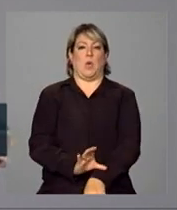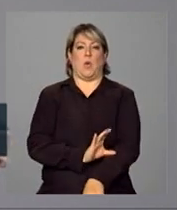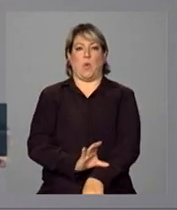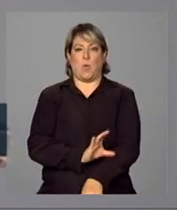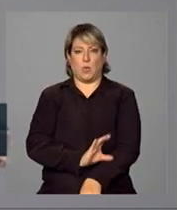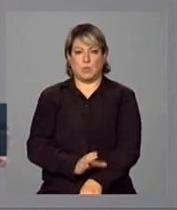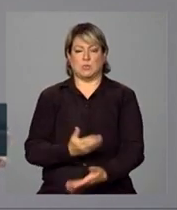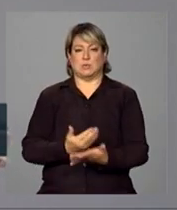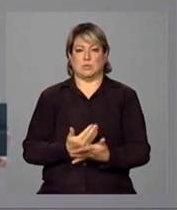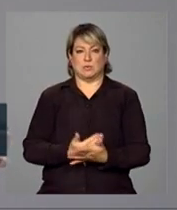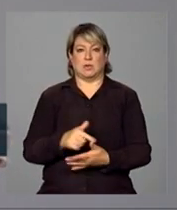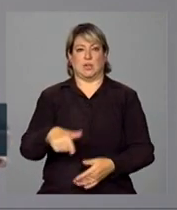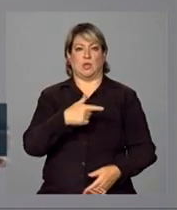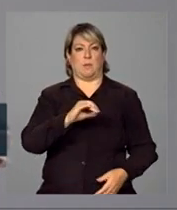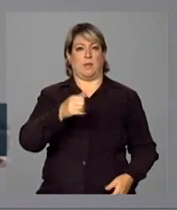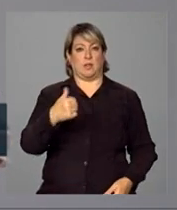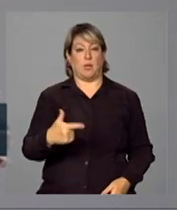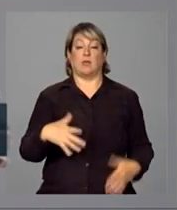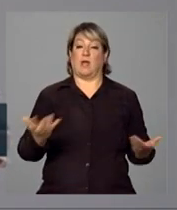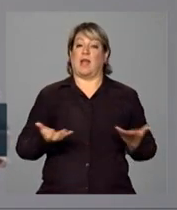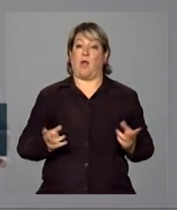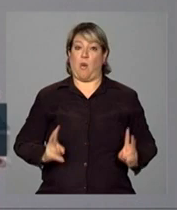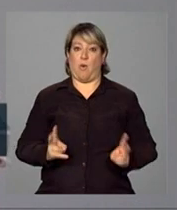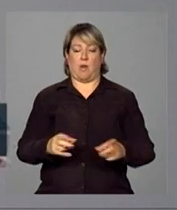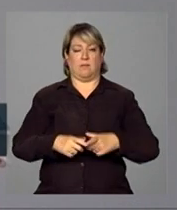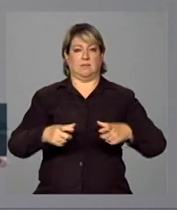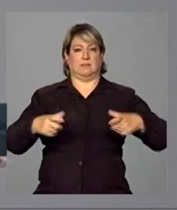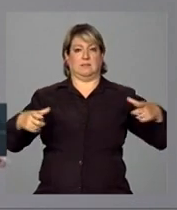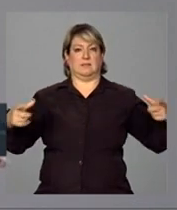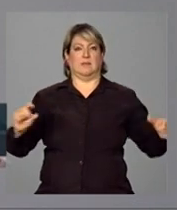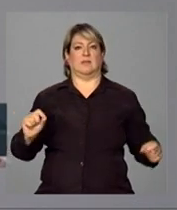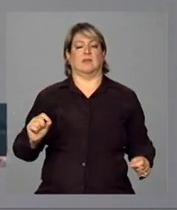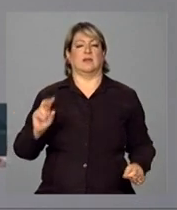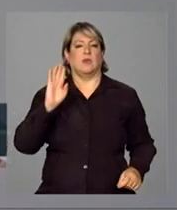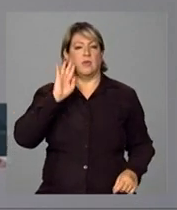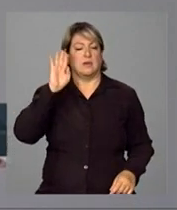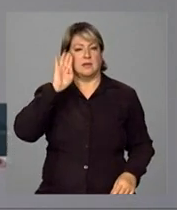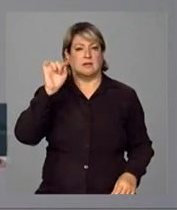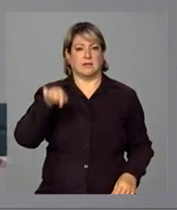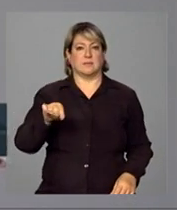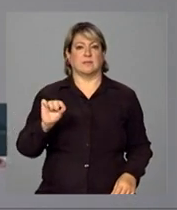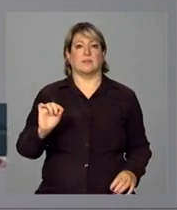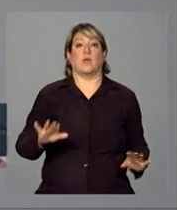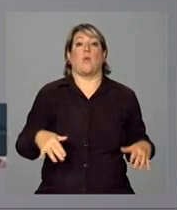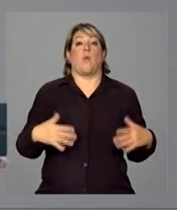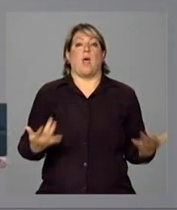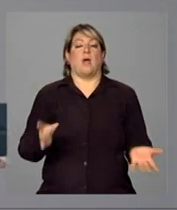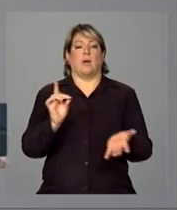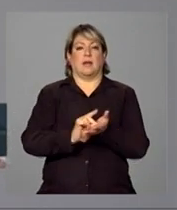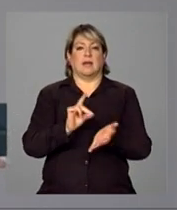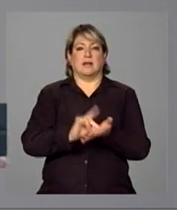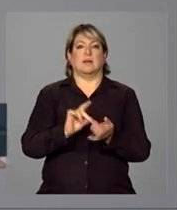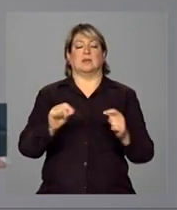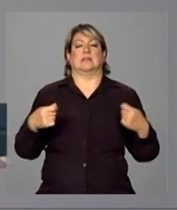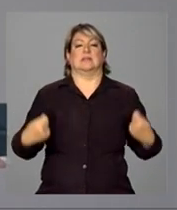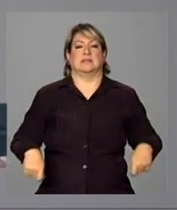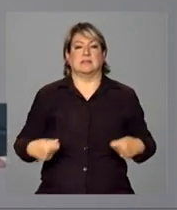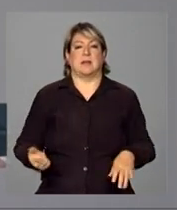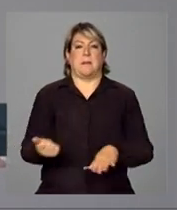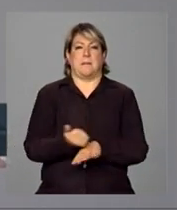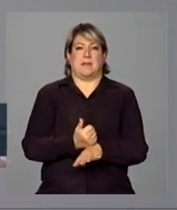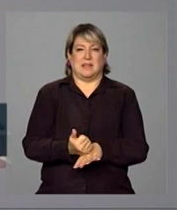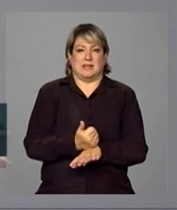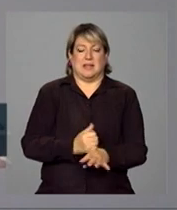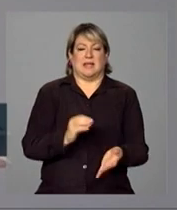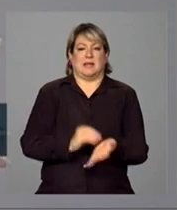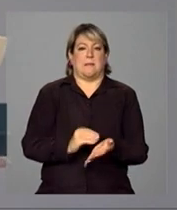cursos em 2012, queremos continuar avançando, olhando quais são as nossas reais necessidades, melhorando